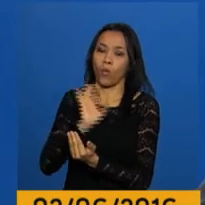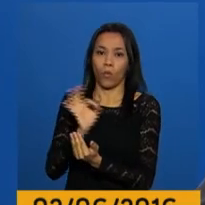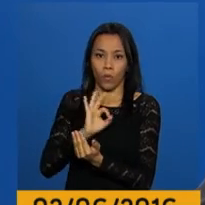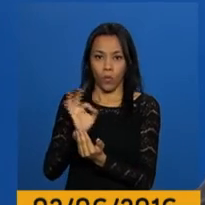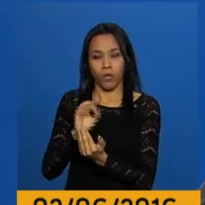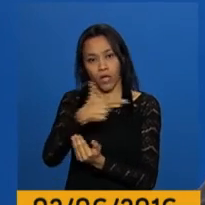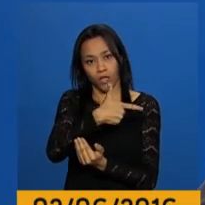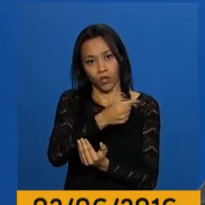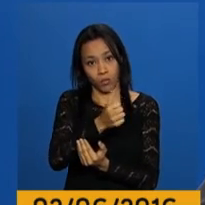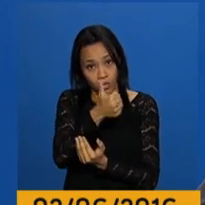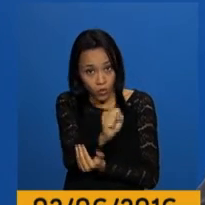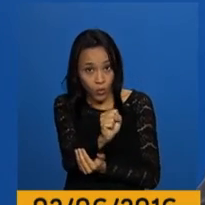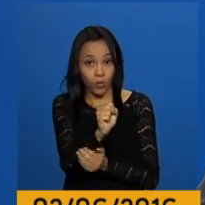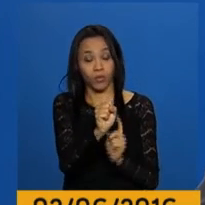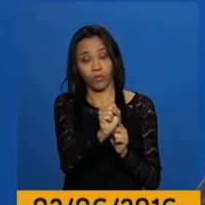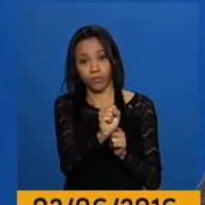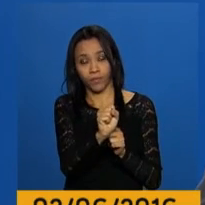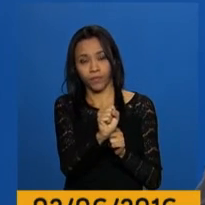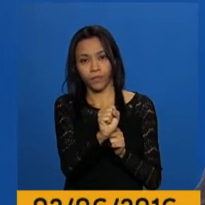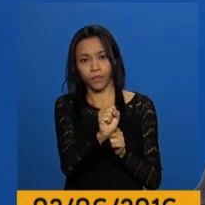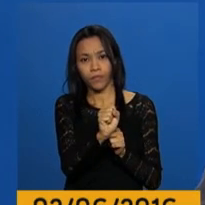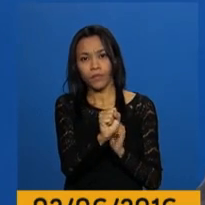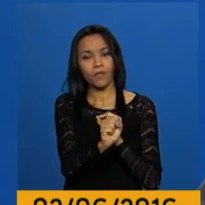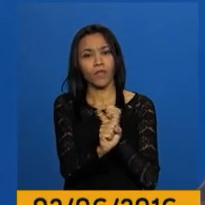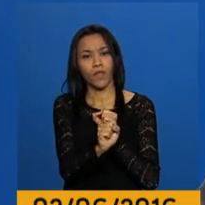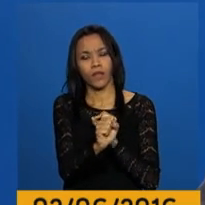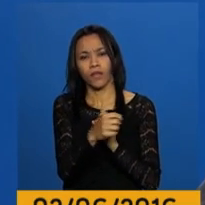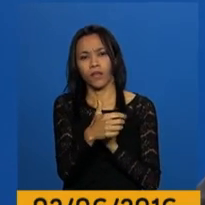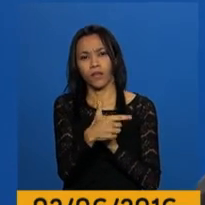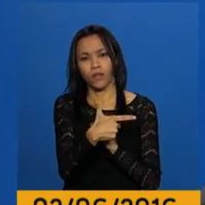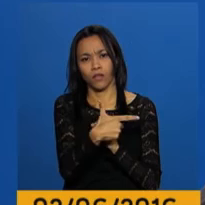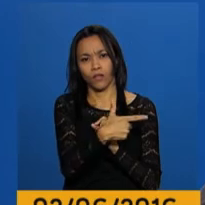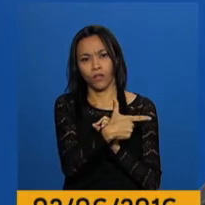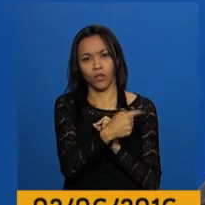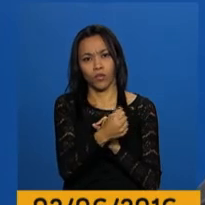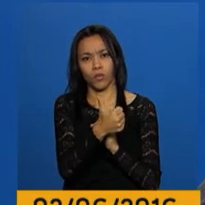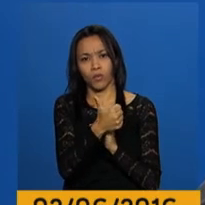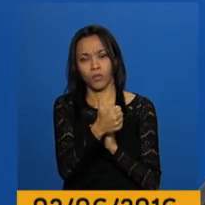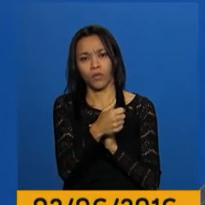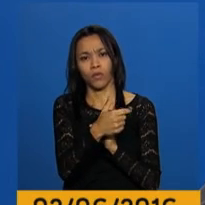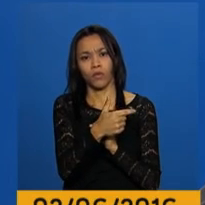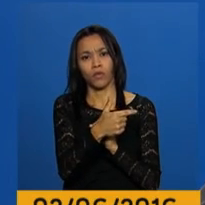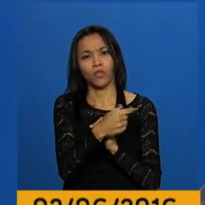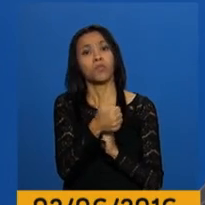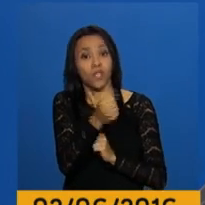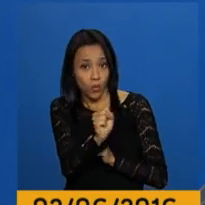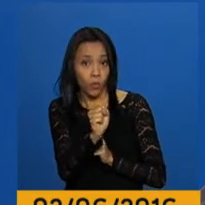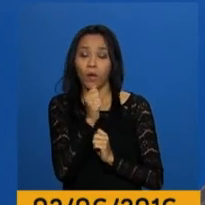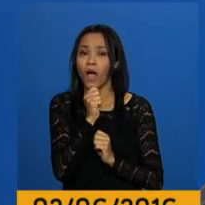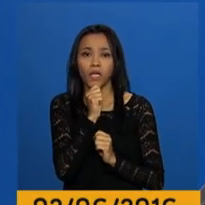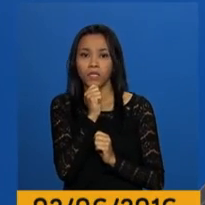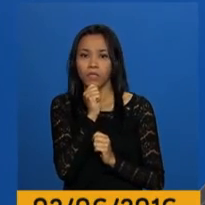para 2018 deve levar em consideração que 2018 não tem ainda reajuste